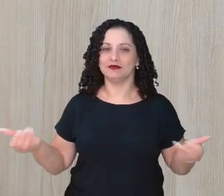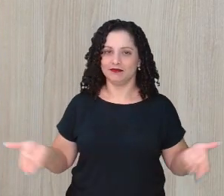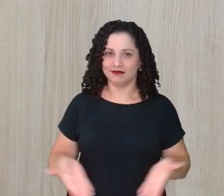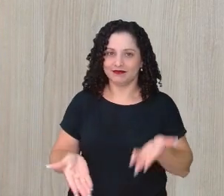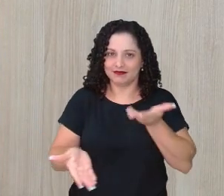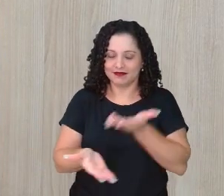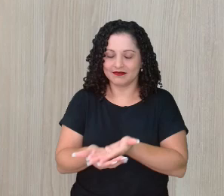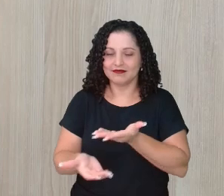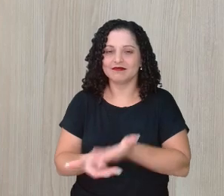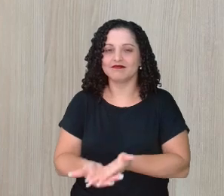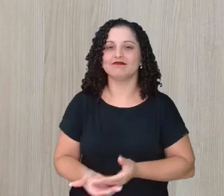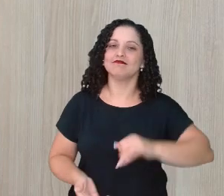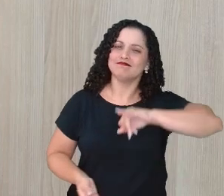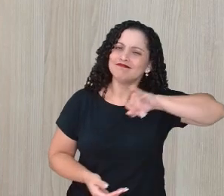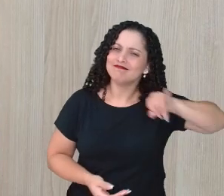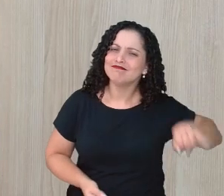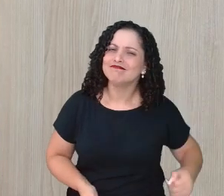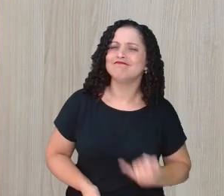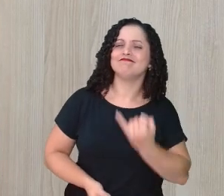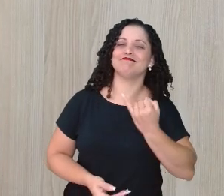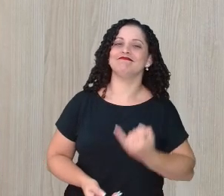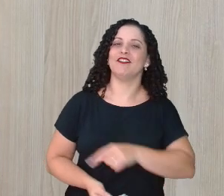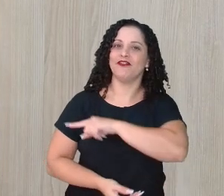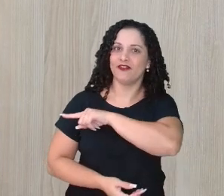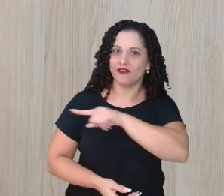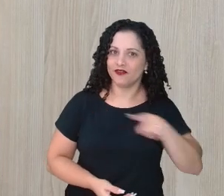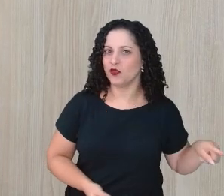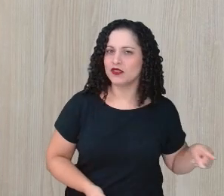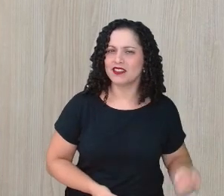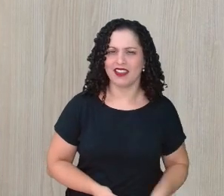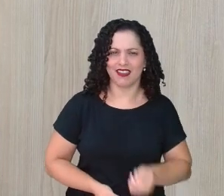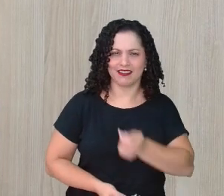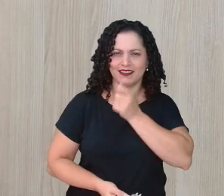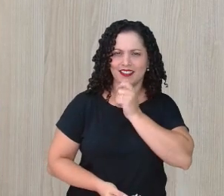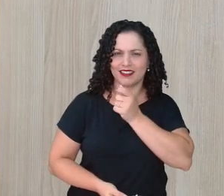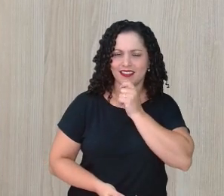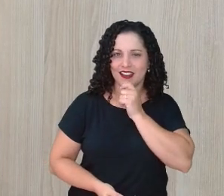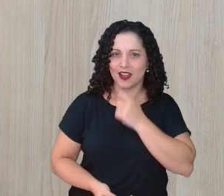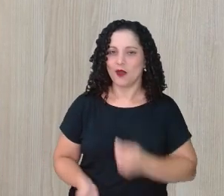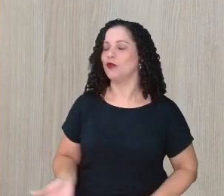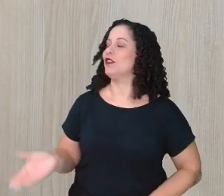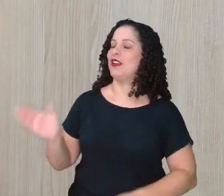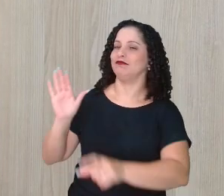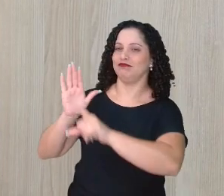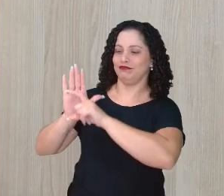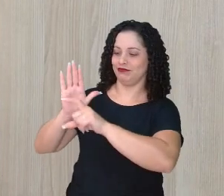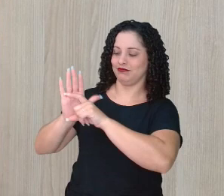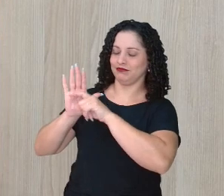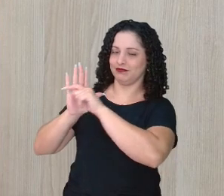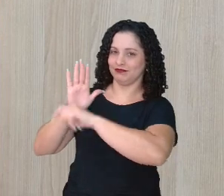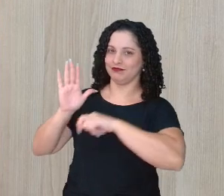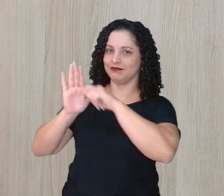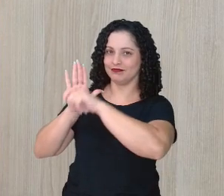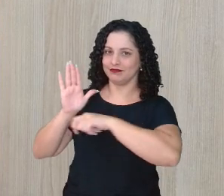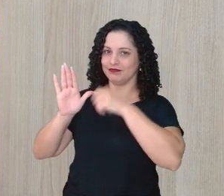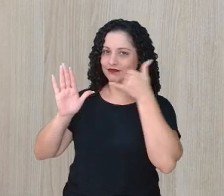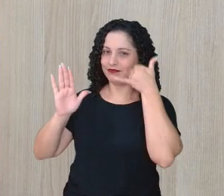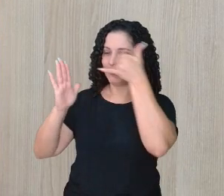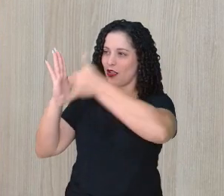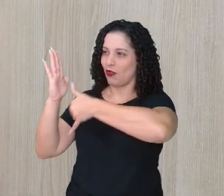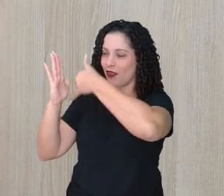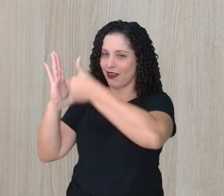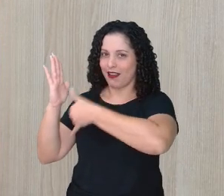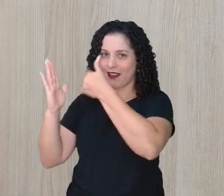Então, aproveita aí, se você ainda não fez o download do aplicativo do Educa